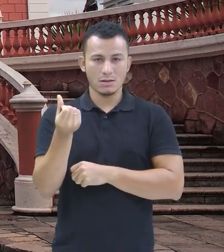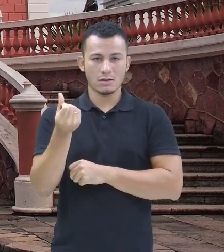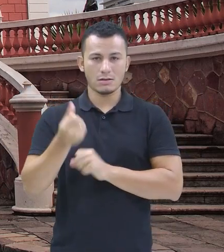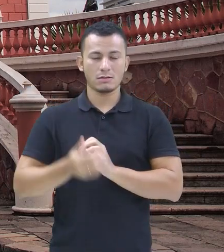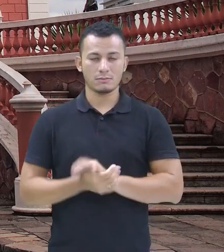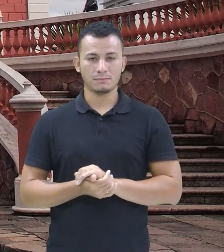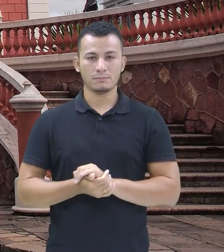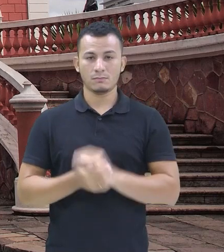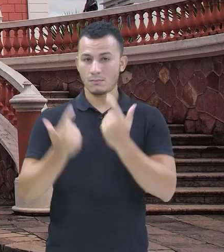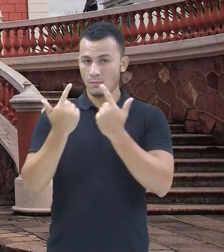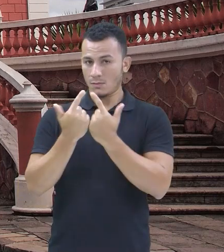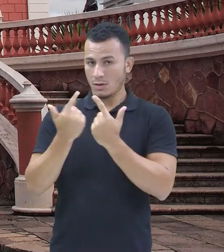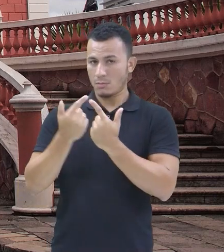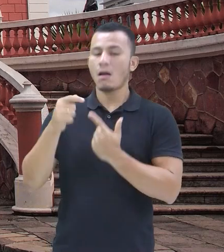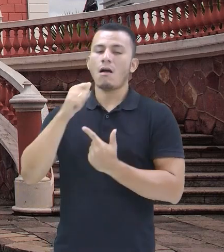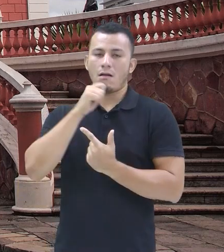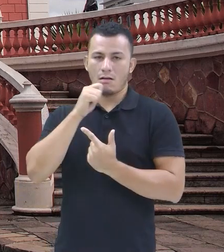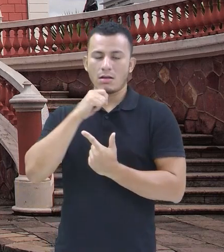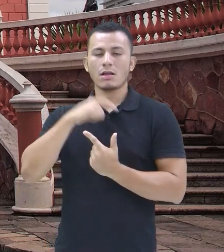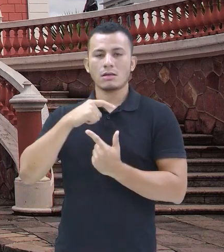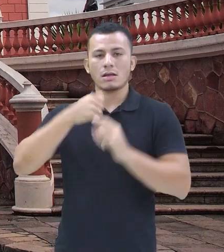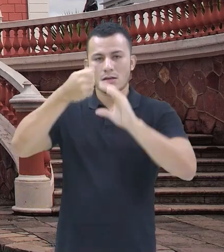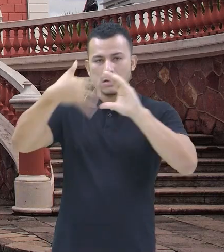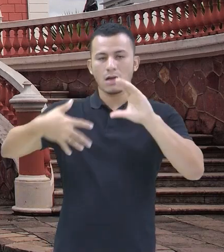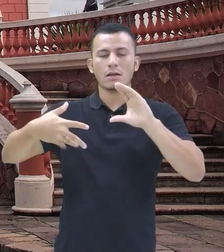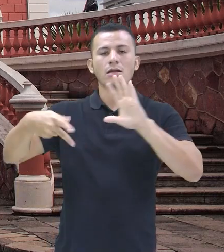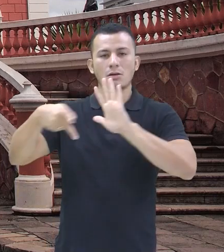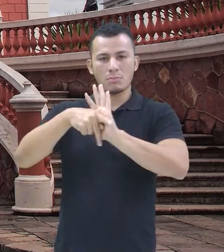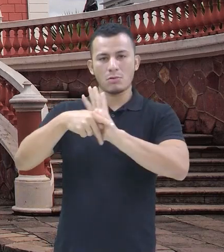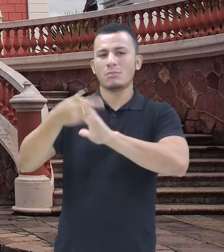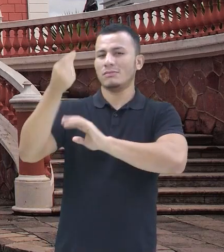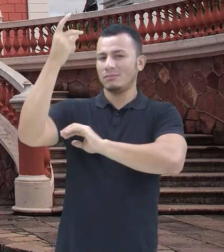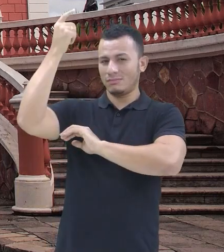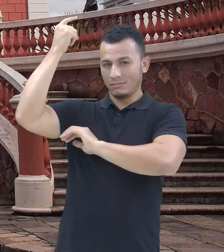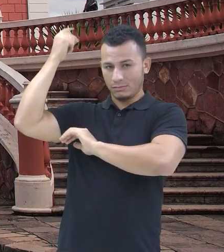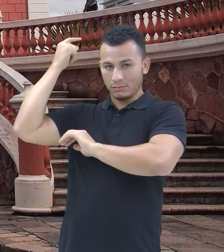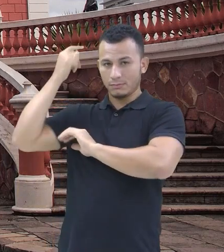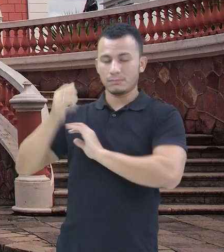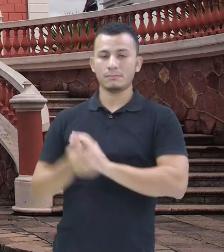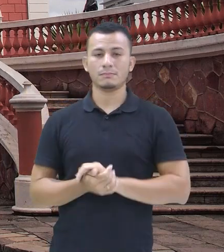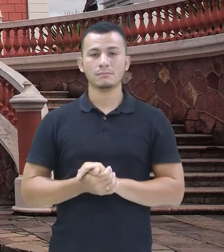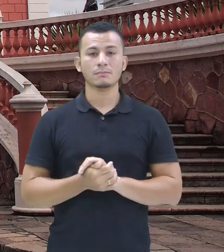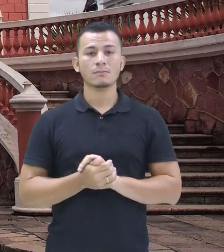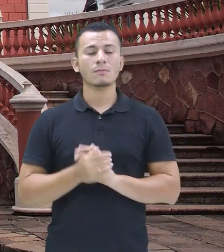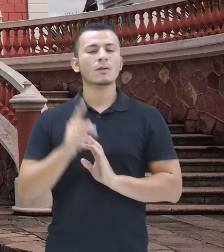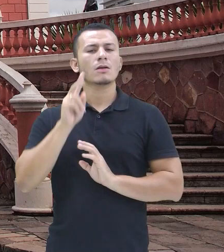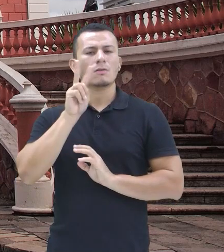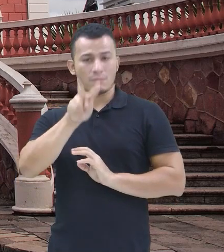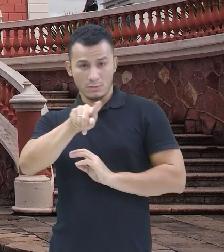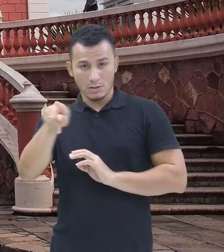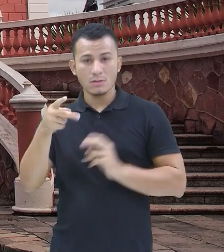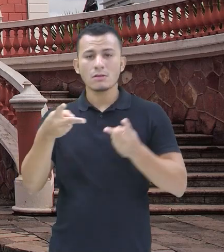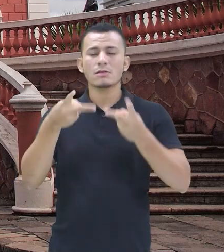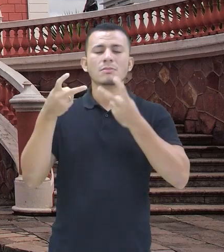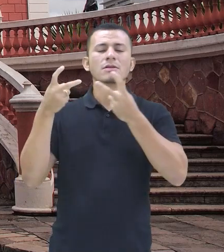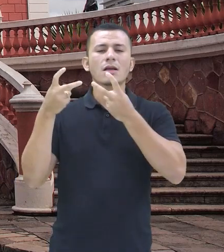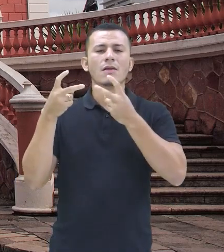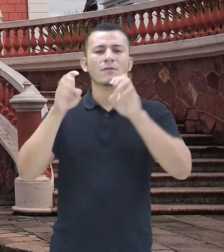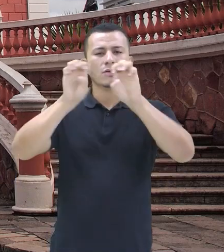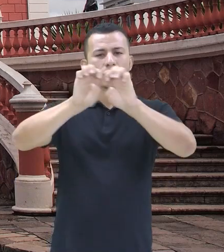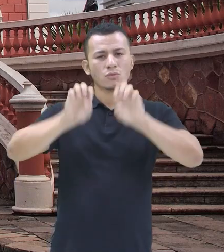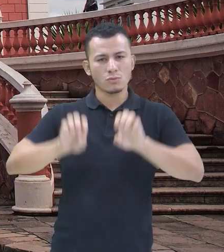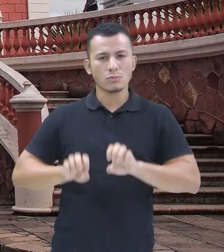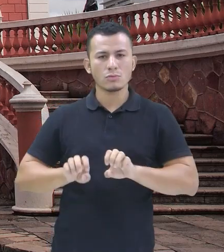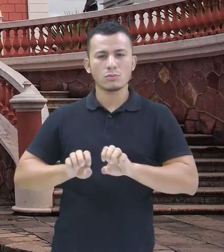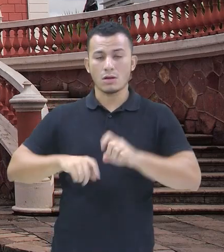1966. E ele ainda preserva características da época. Inclusive, observem só a estrutura física. A maioria